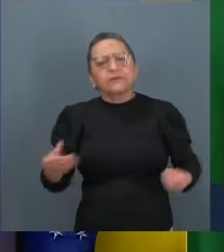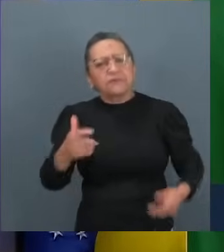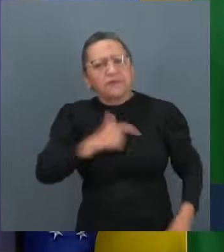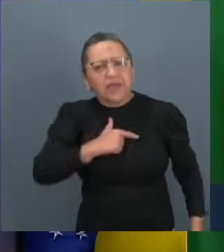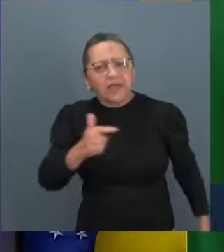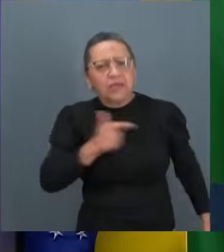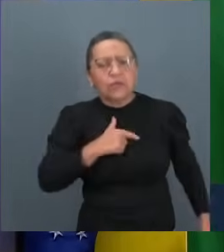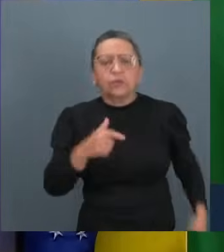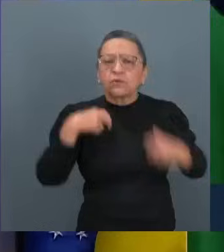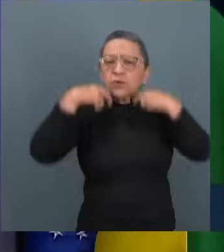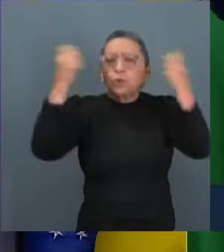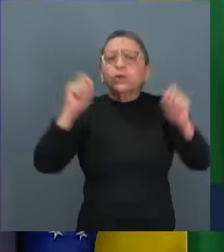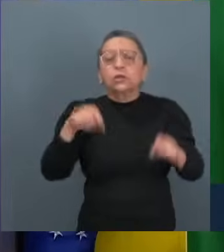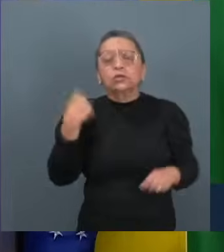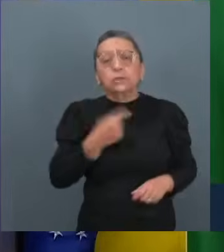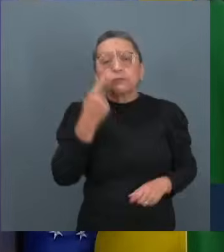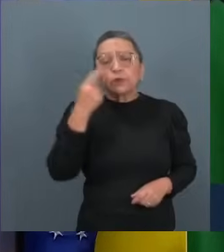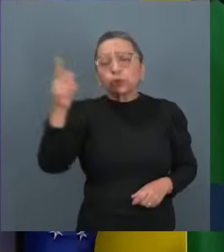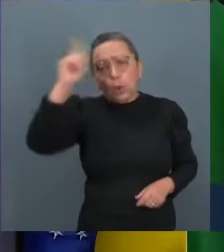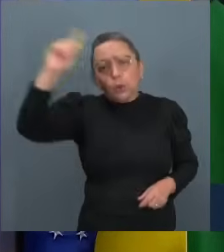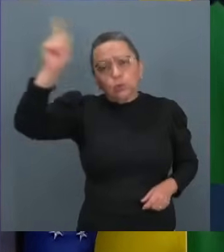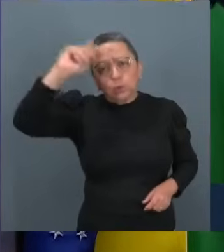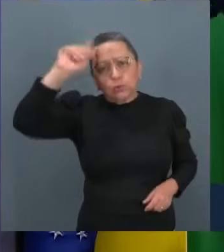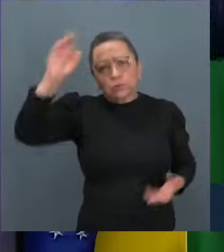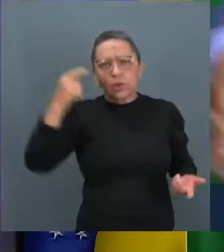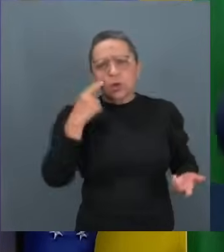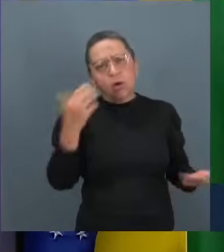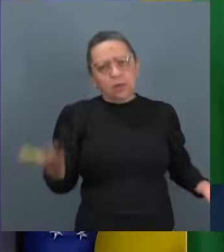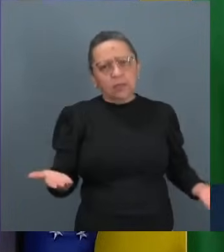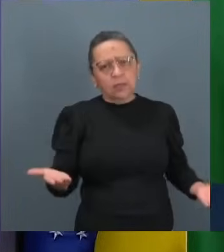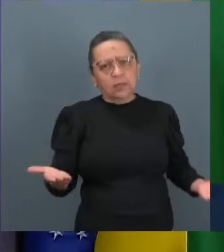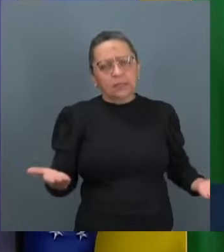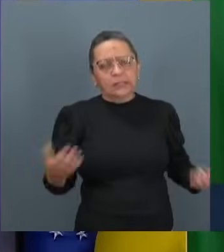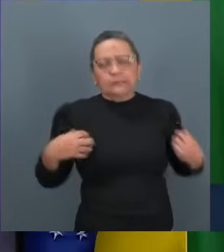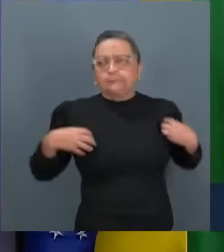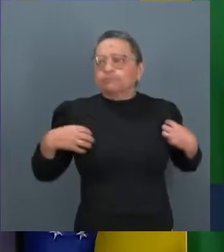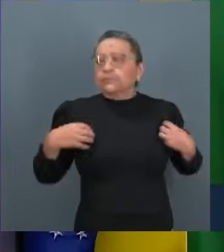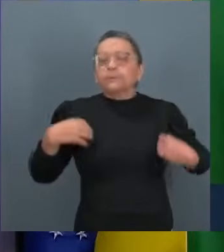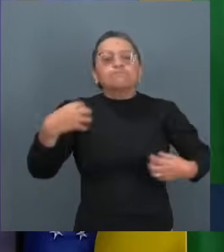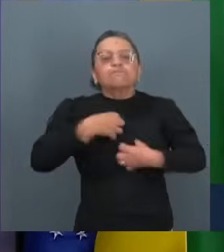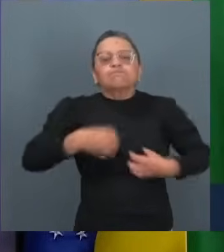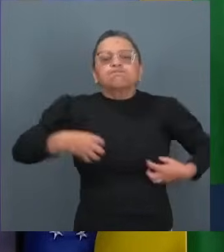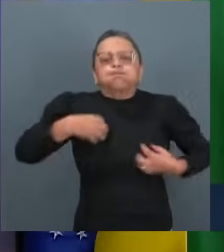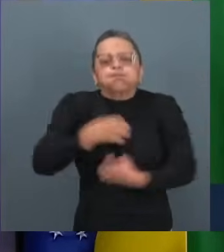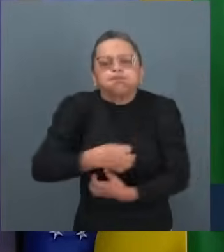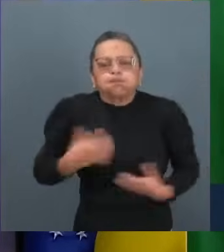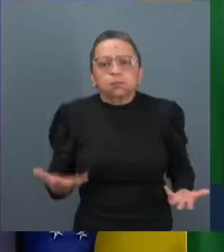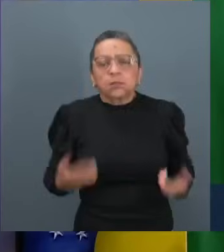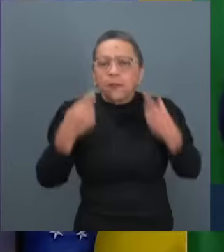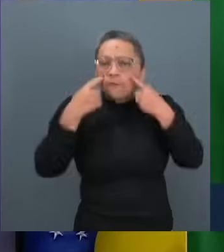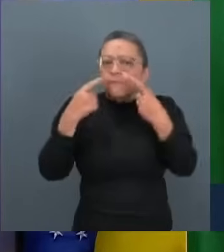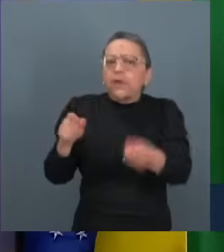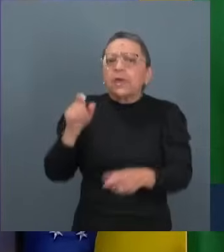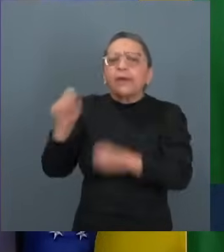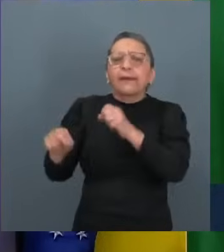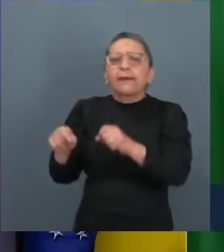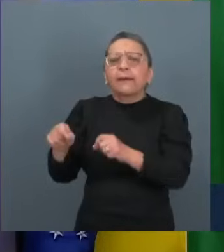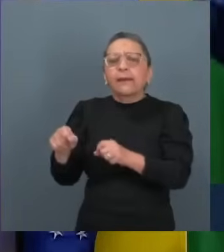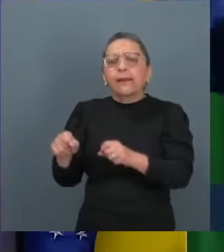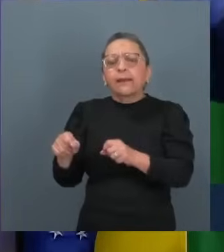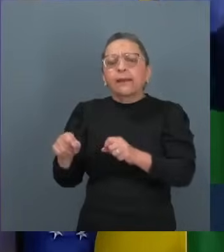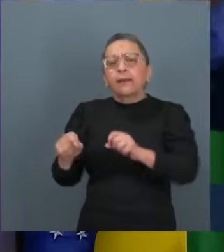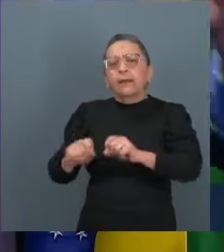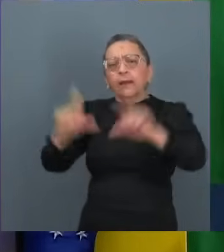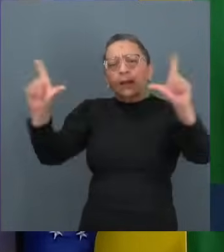Vergonhoso o que nós estamos vendo todo dia. Olha, dá embrulho no estômago em ver aquele julgamento ali, parece